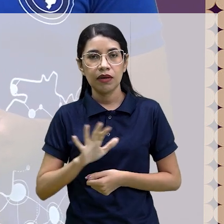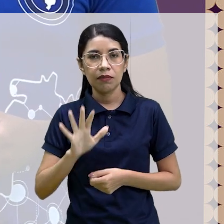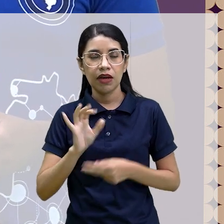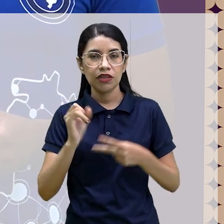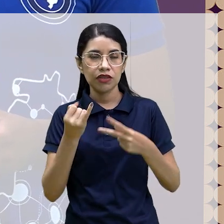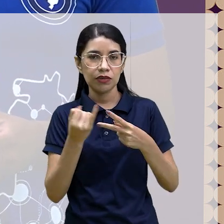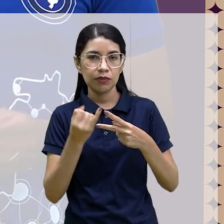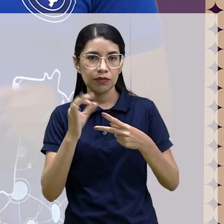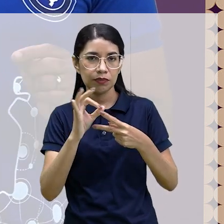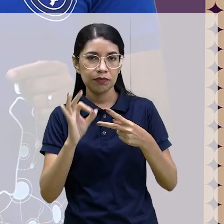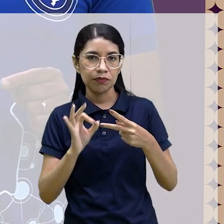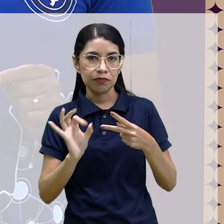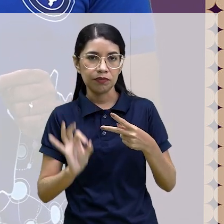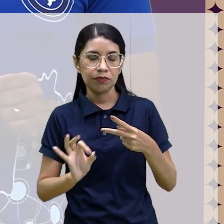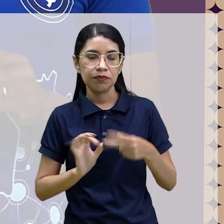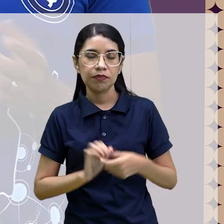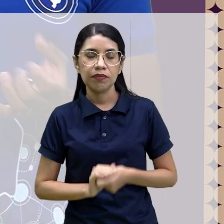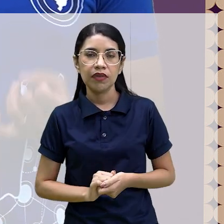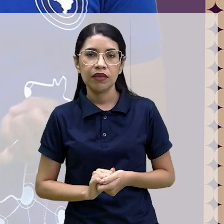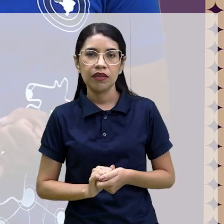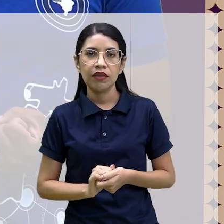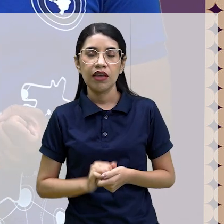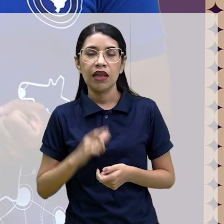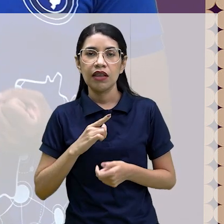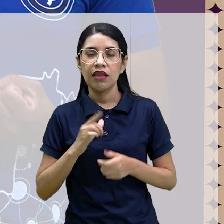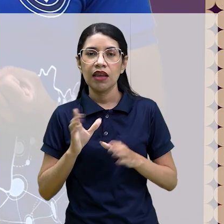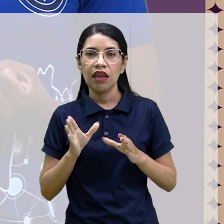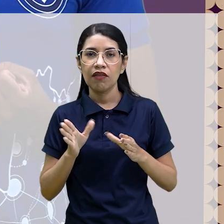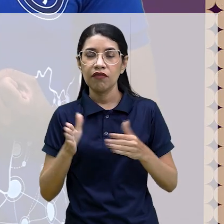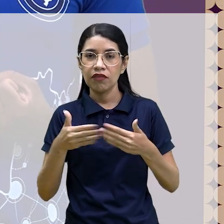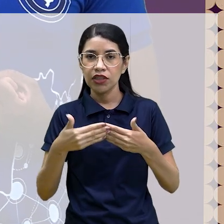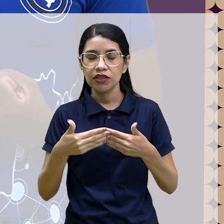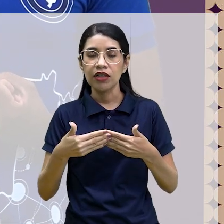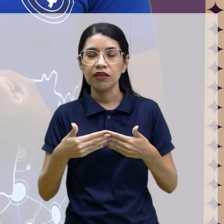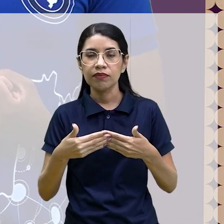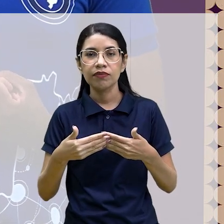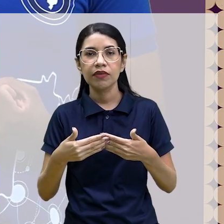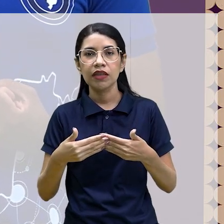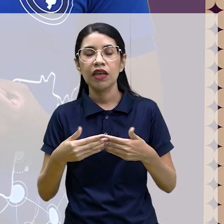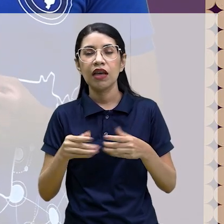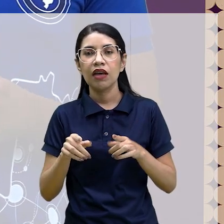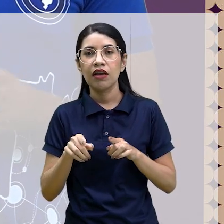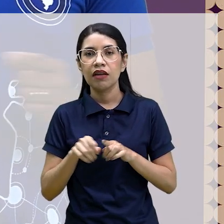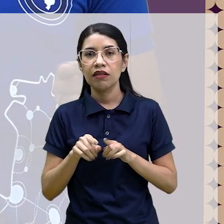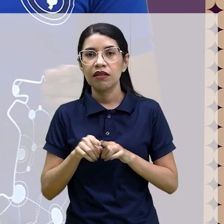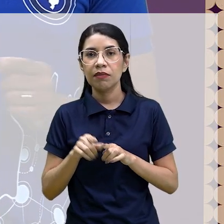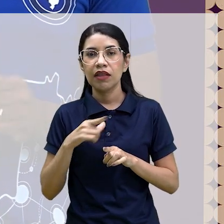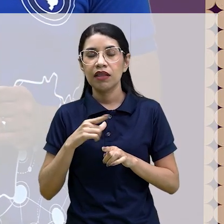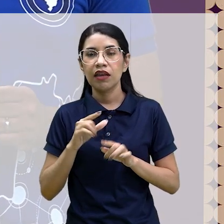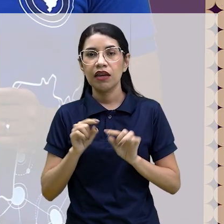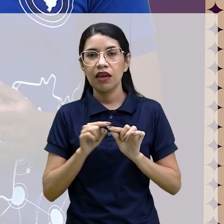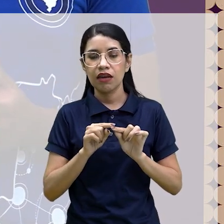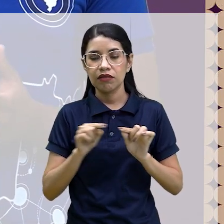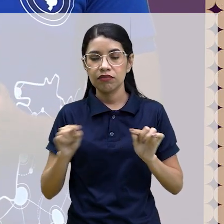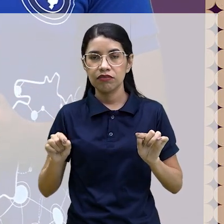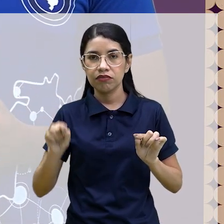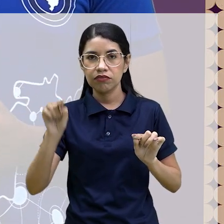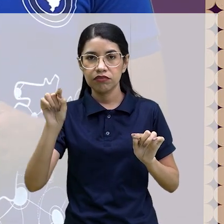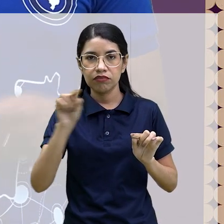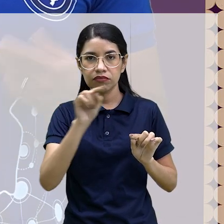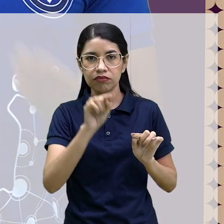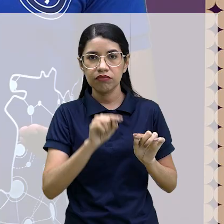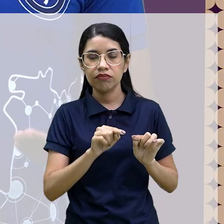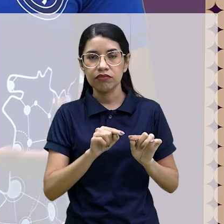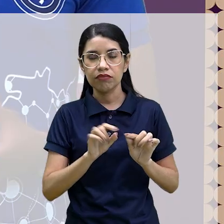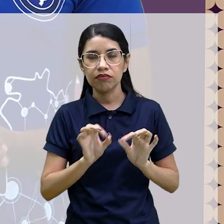são polígonos, né? Todos são fechados, são formados por segmentos de retas,